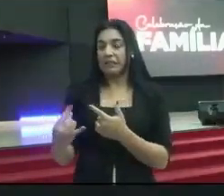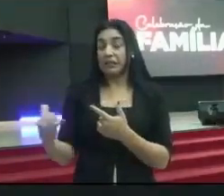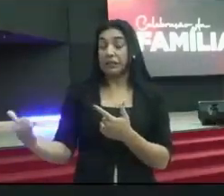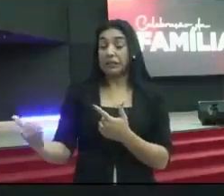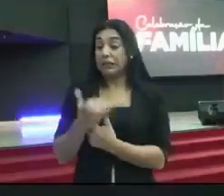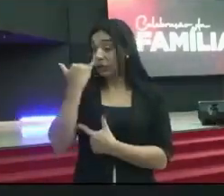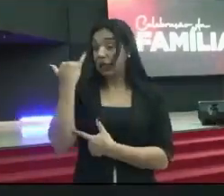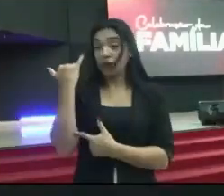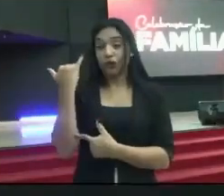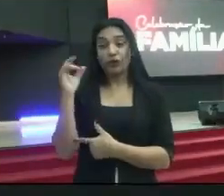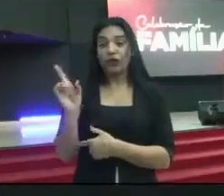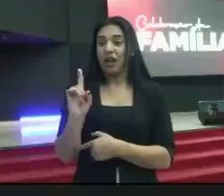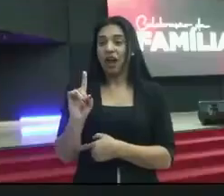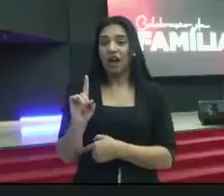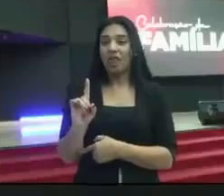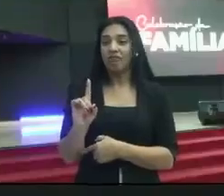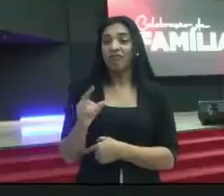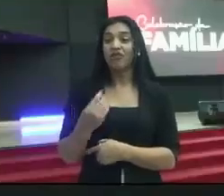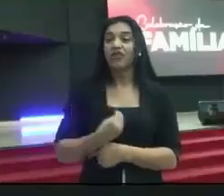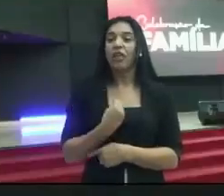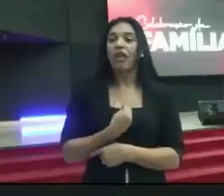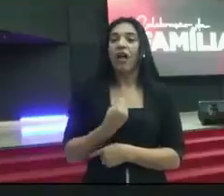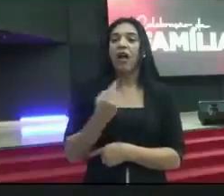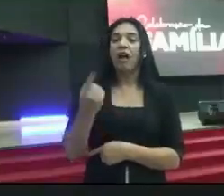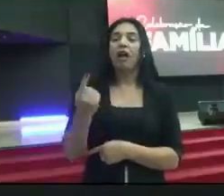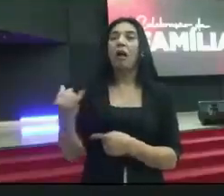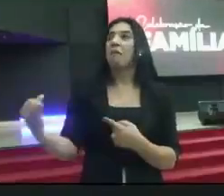Você não está aqui por acaso.